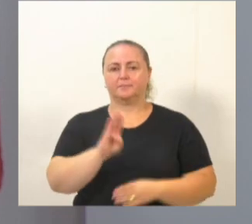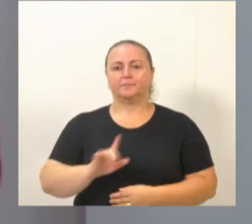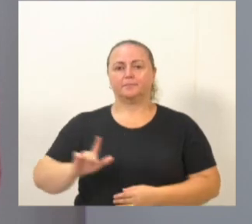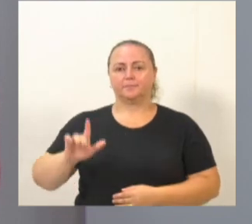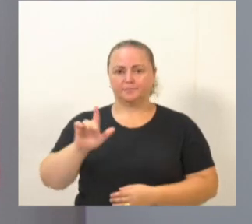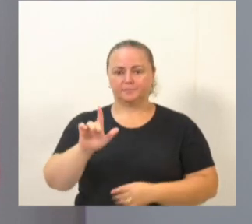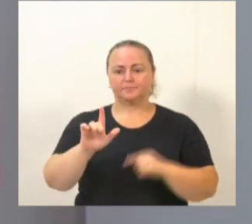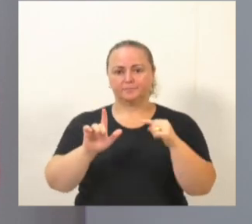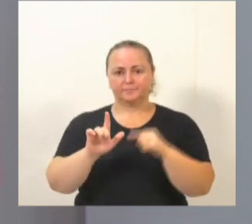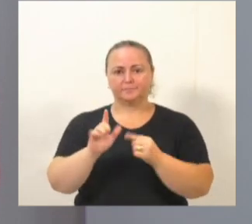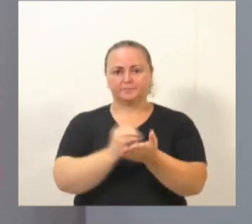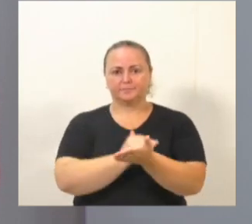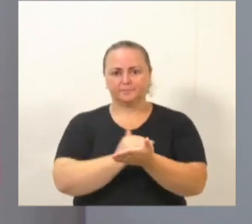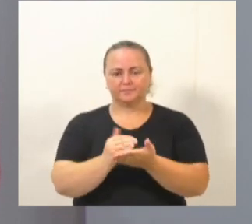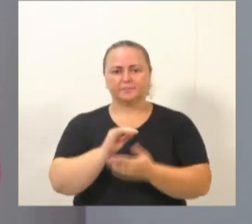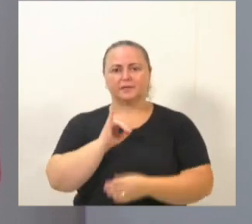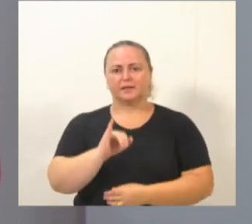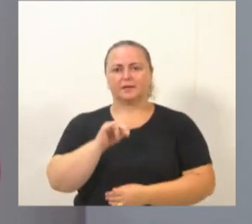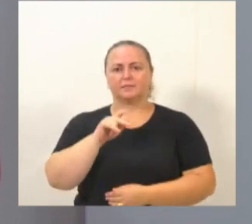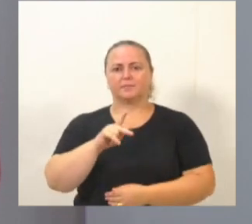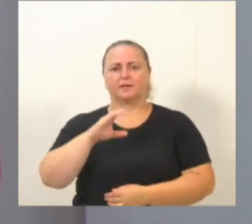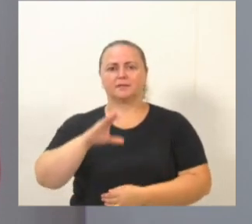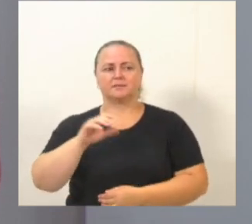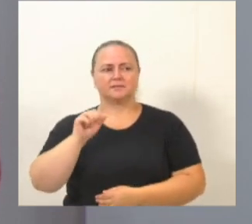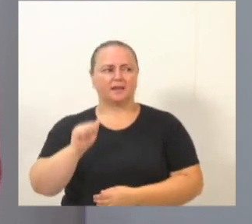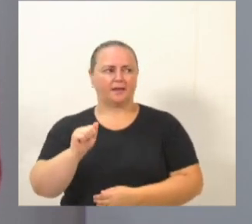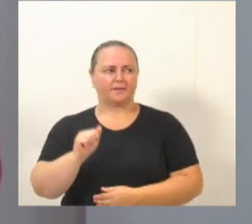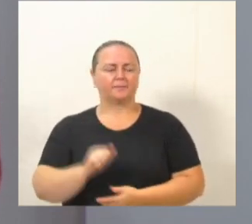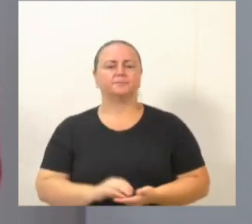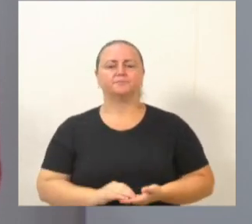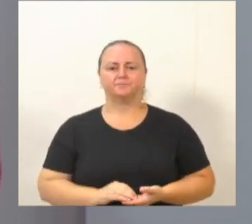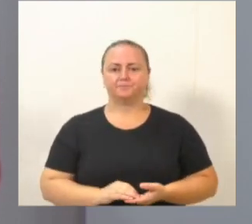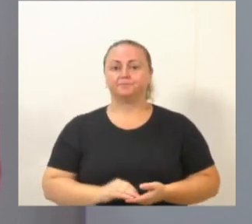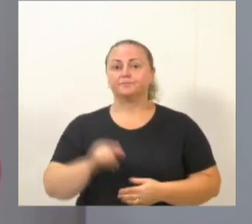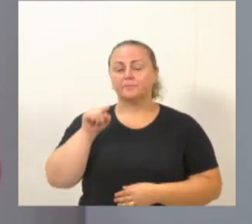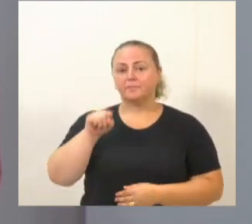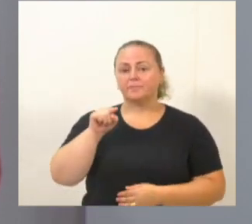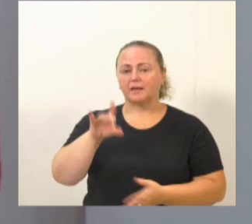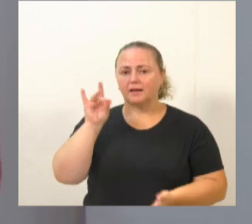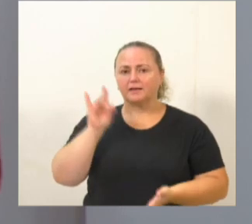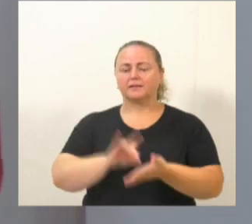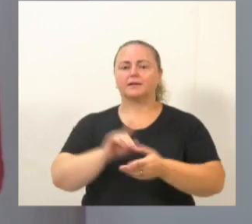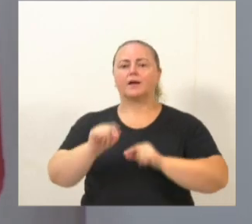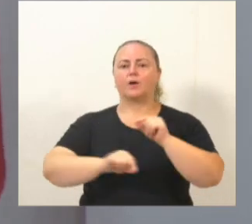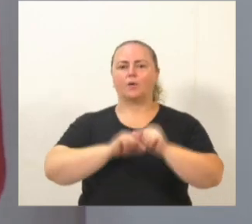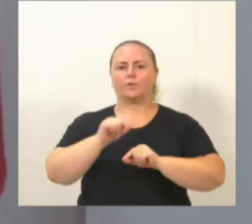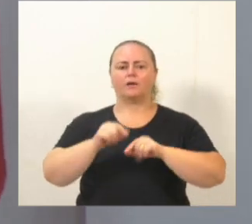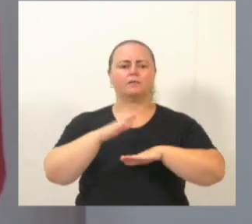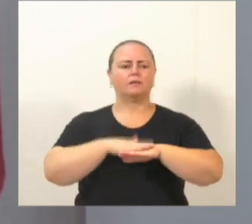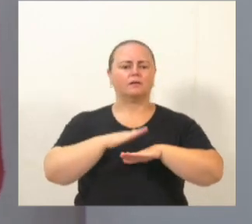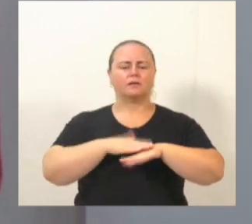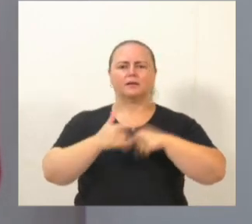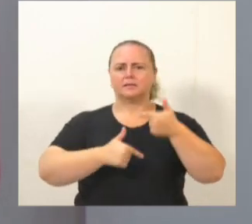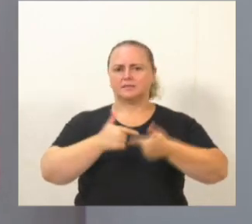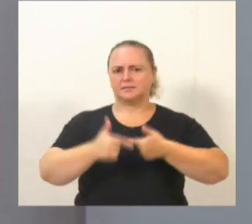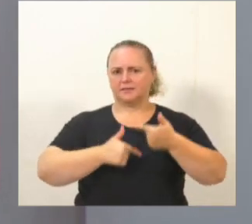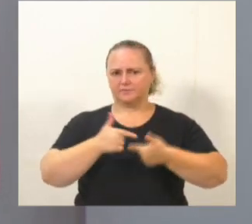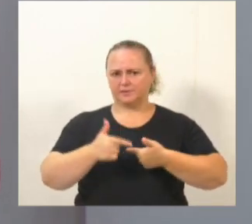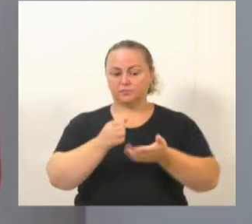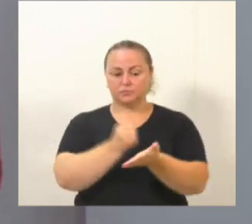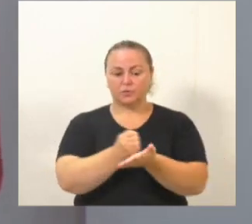começo, foi o IPCA, e a tarifa define o nível da prestação do serviço. Então, o contrato ele